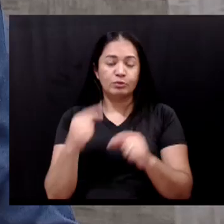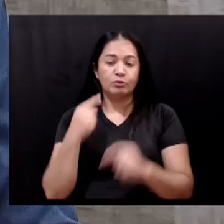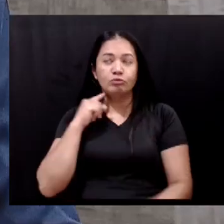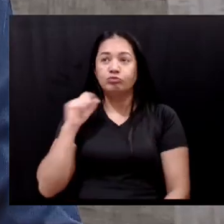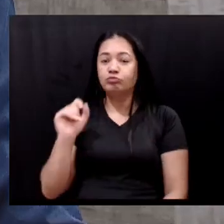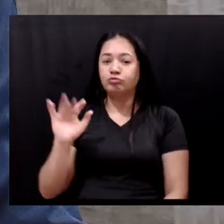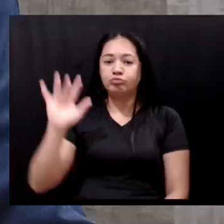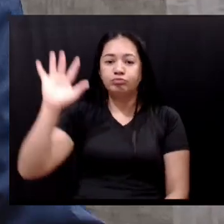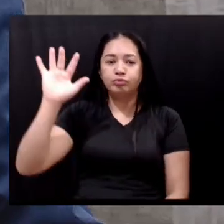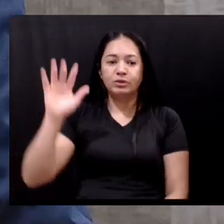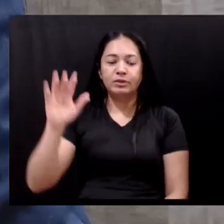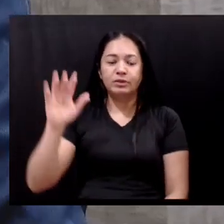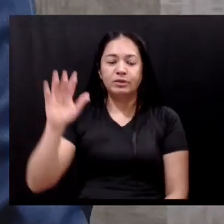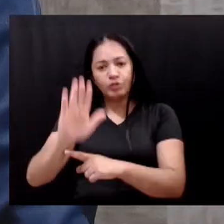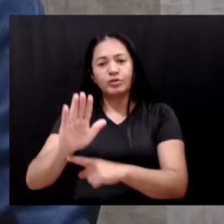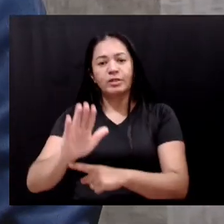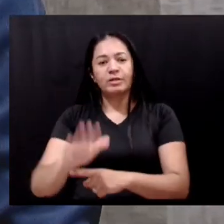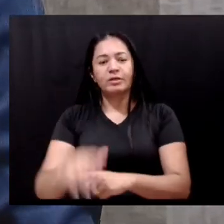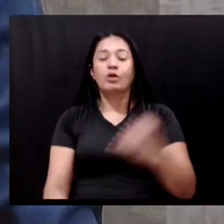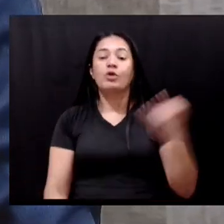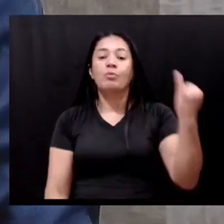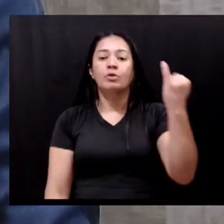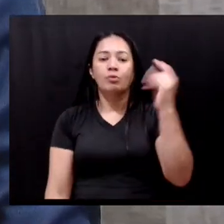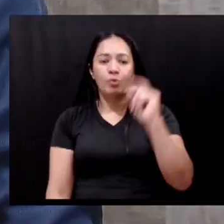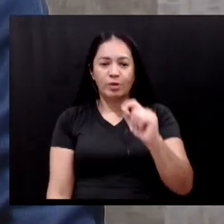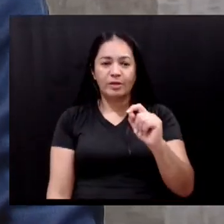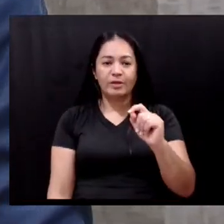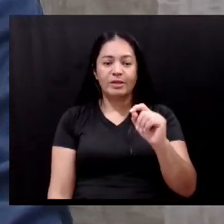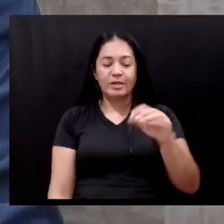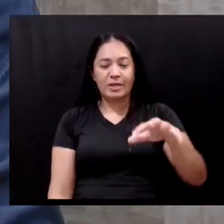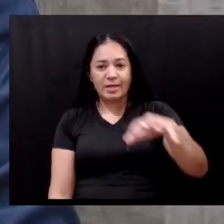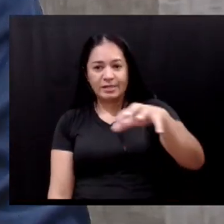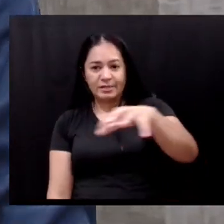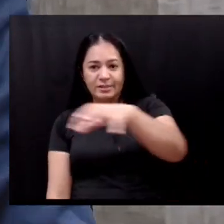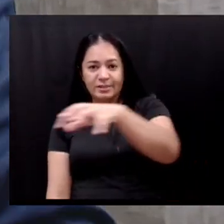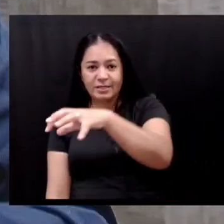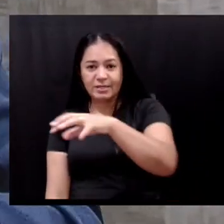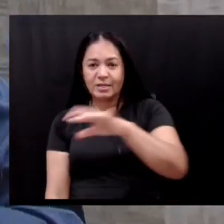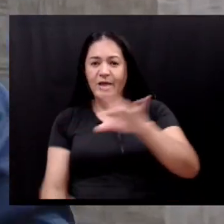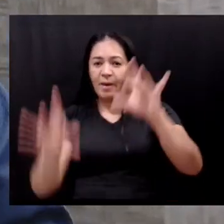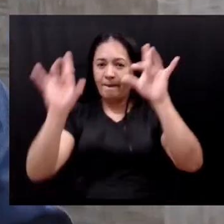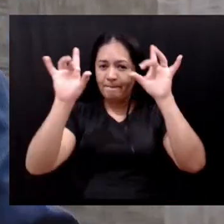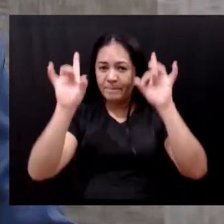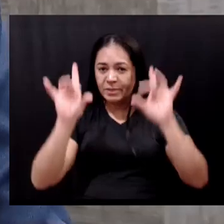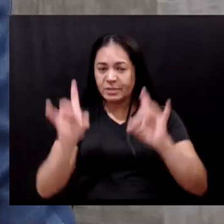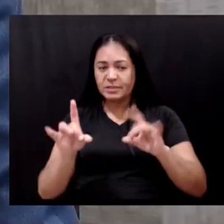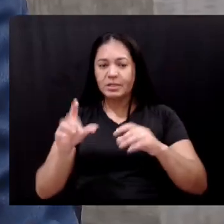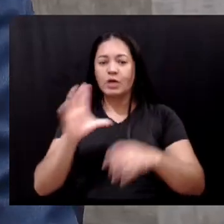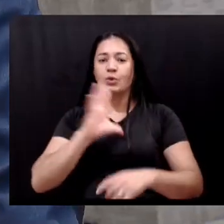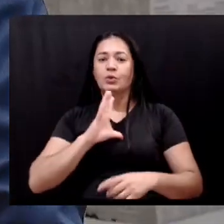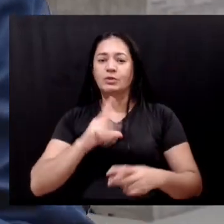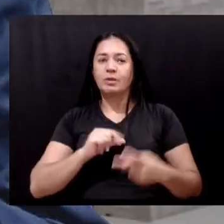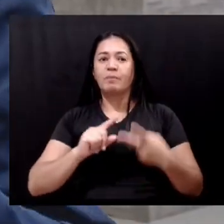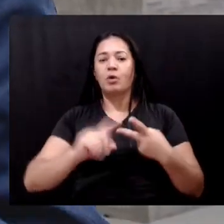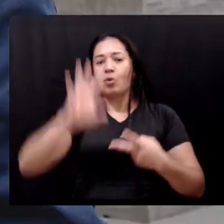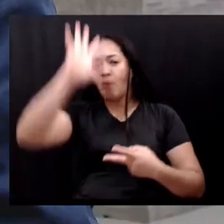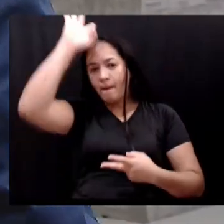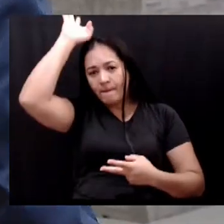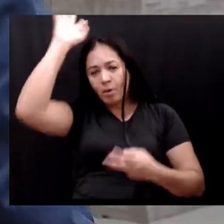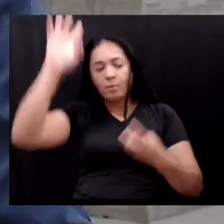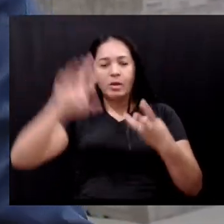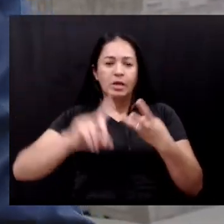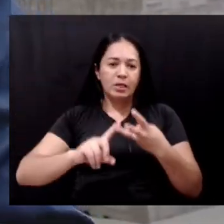mais importante é que esses setores, né, que são especiais na nossa cidade, o SAMU, Corpo de Bombeiros, carros que